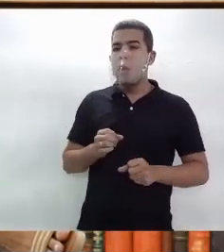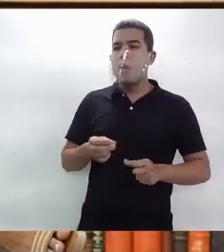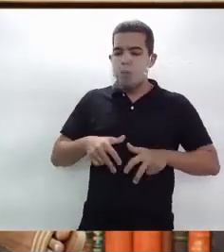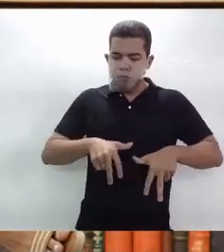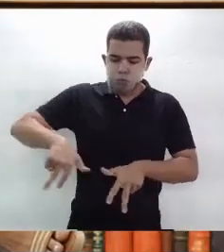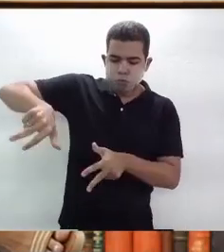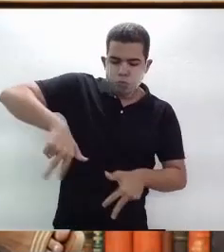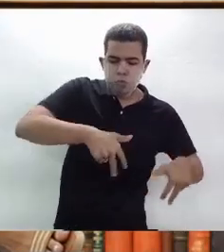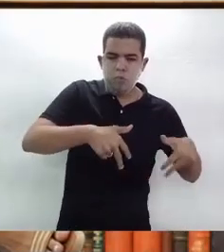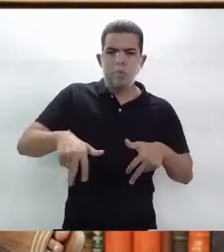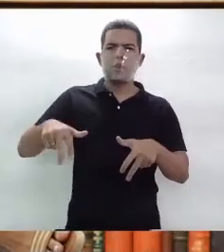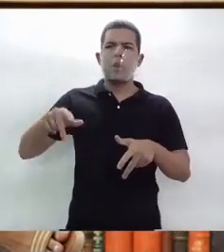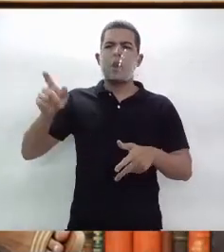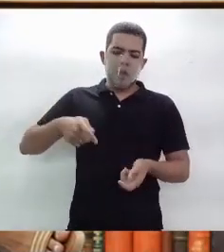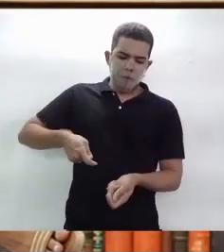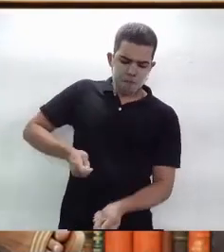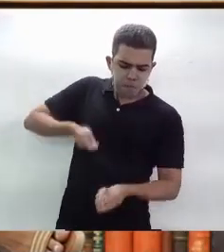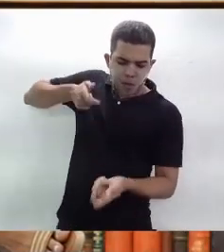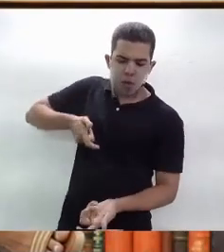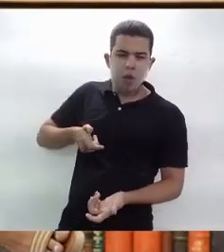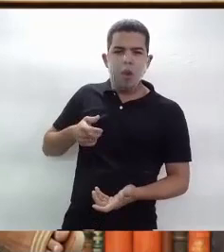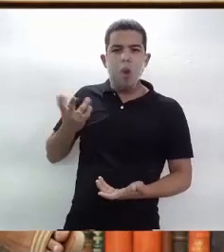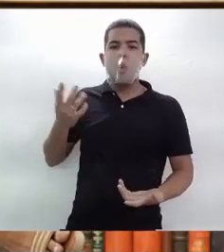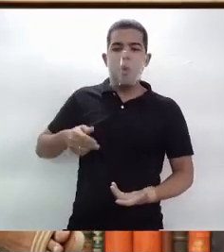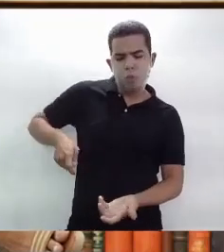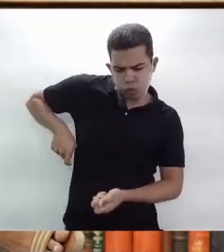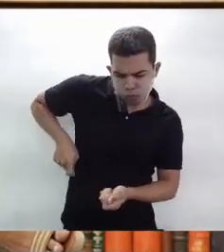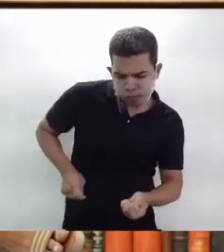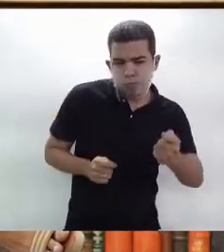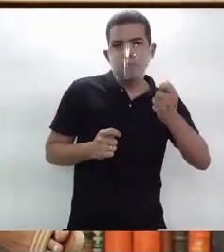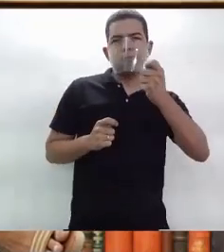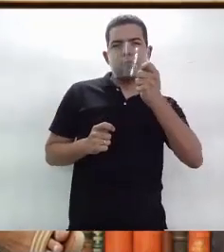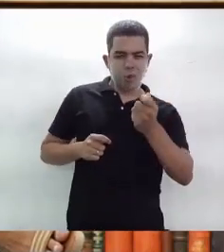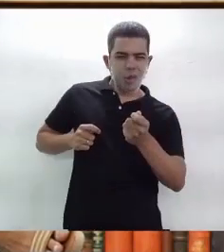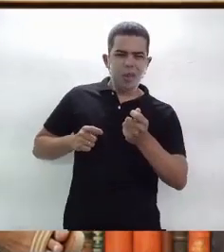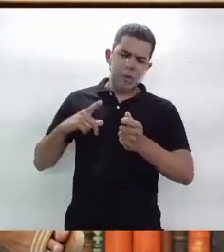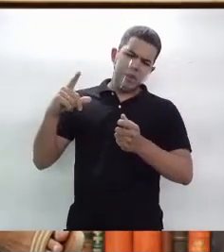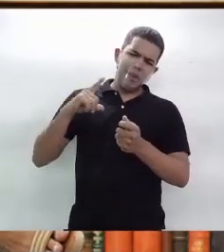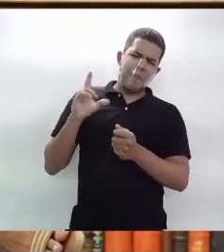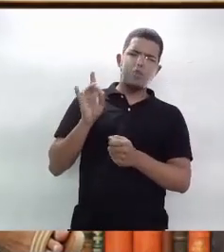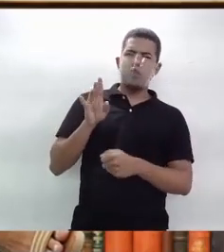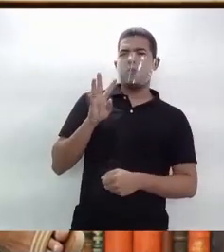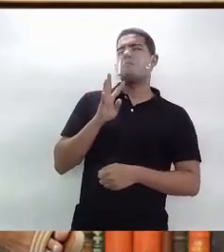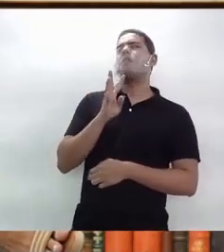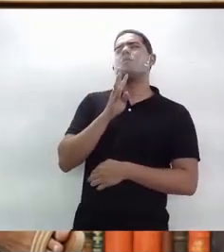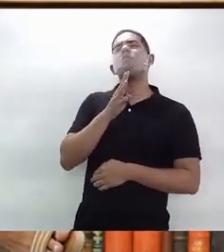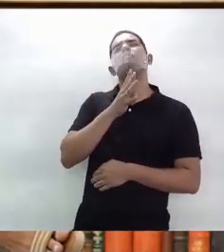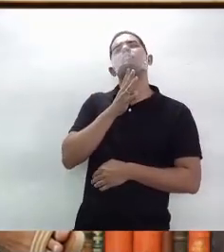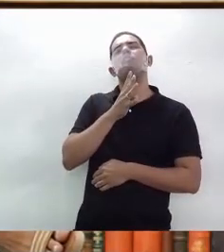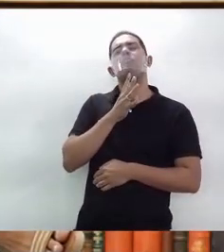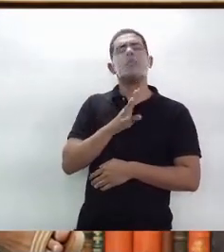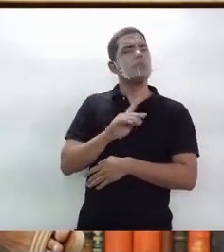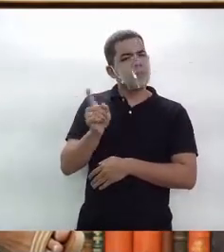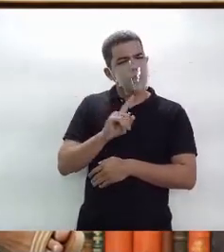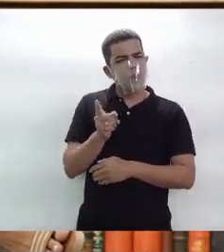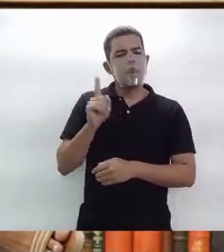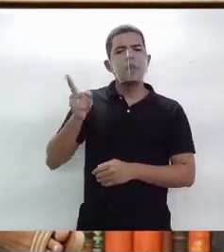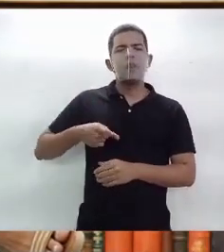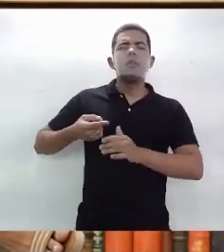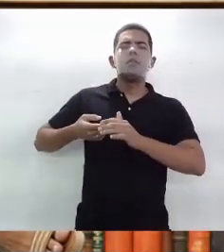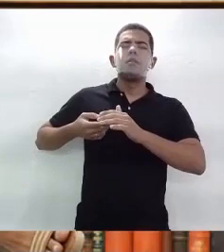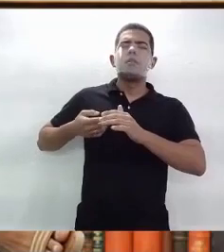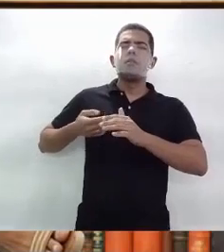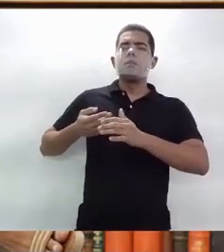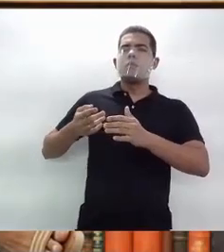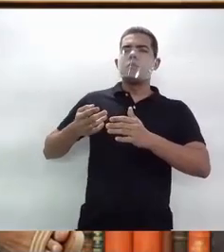um maracatu, etc., um bacamarte, etc., mas também não só reconhecer, né? Também é deixar-se, como a senhora falou,